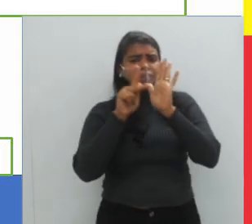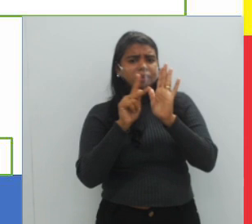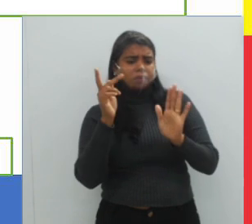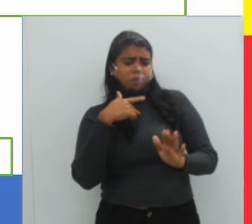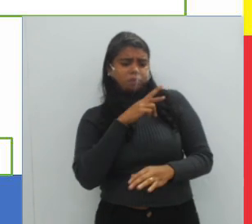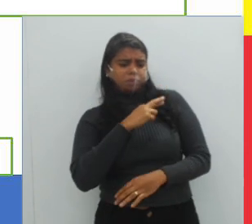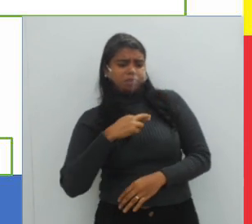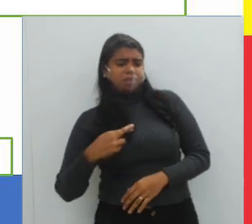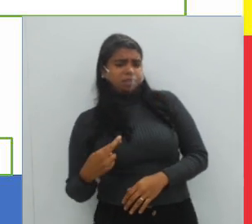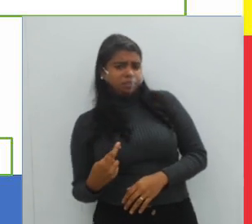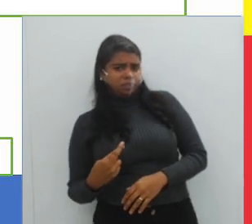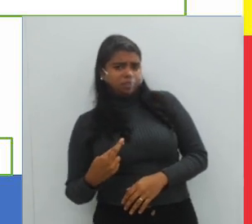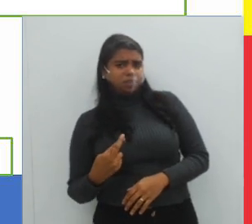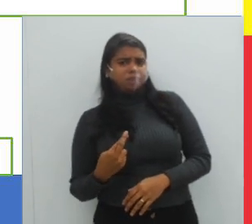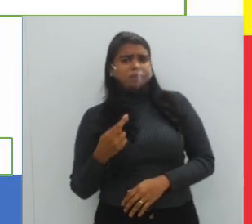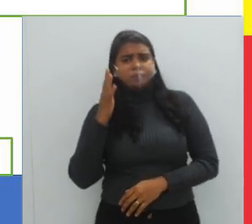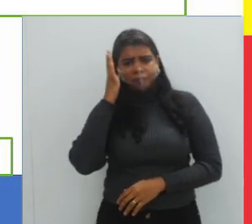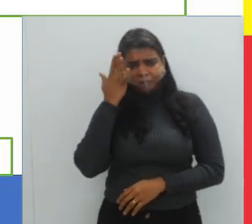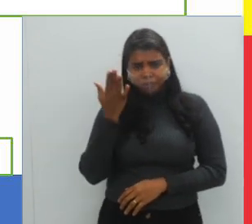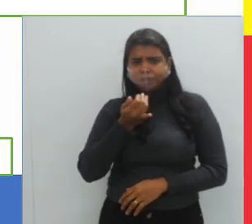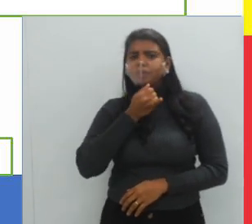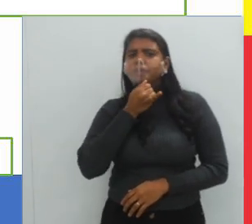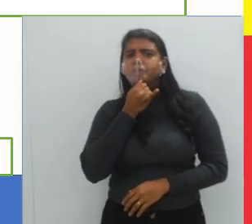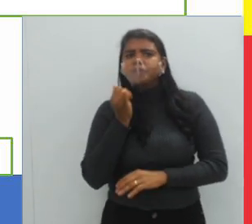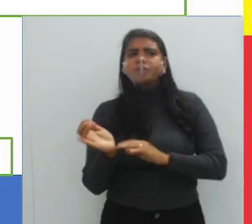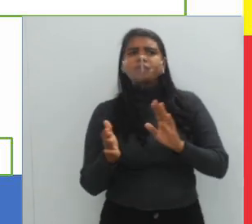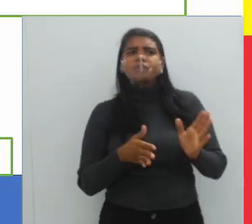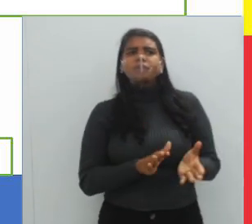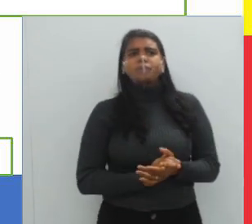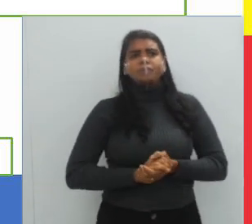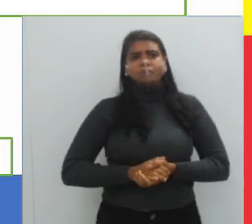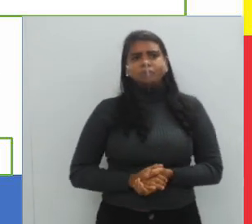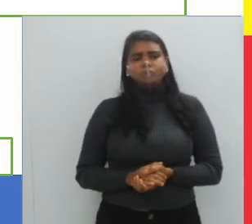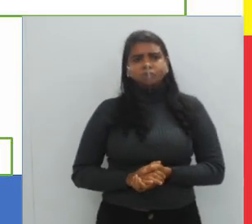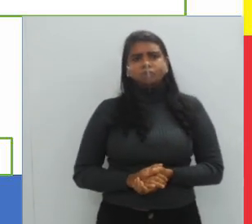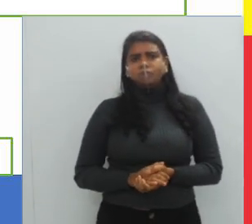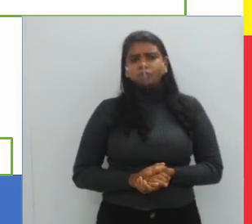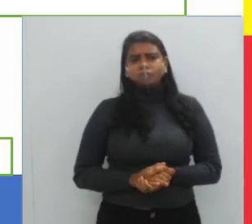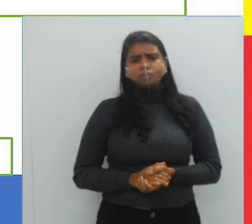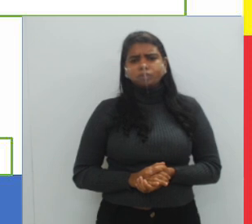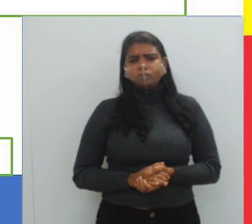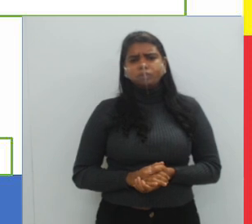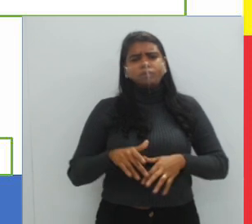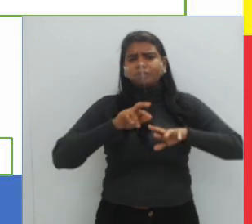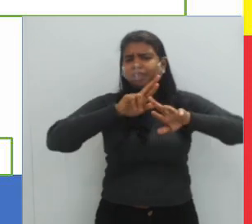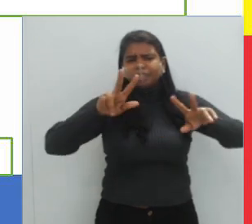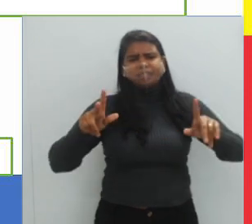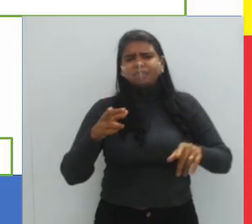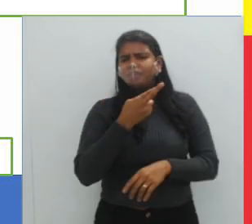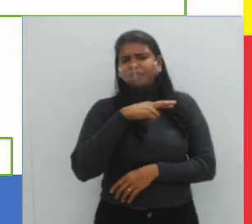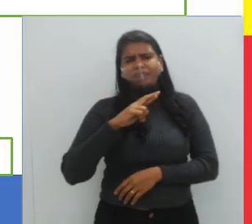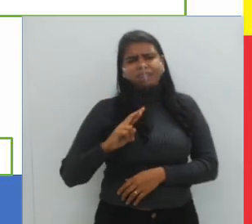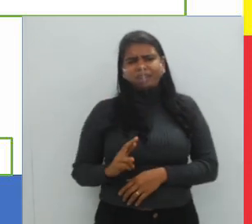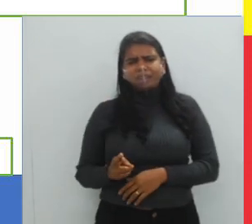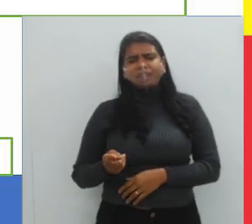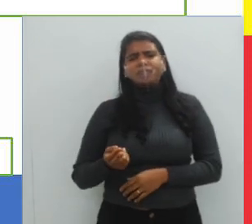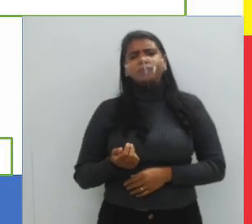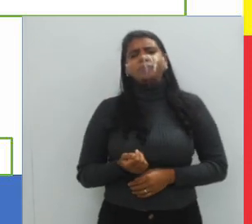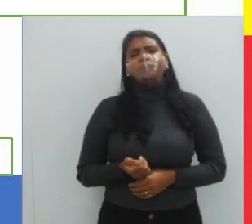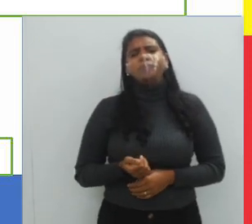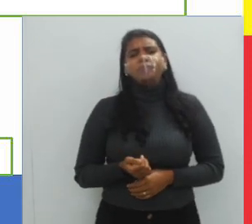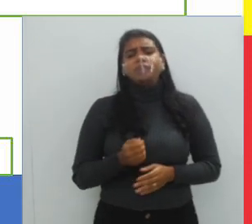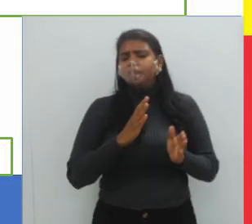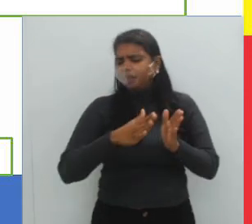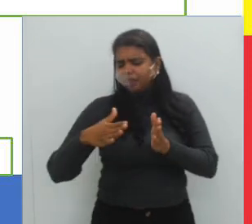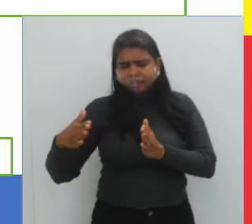a sua religião, o símbolo de sua religião. Por exemplo, nós temos aí o símbolo do cristianismo, do islã, do judaísmo,